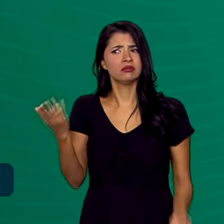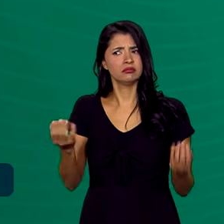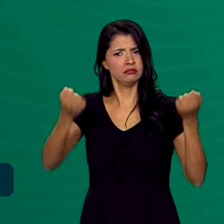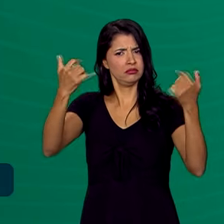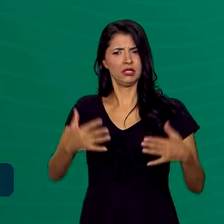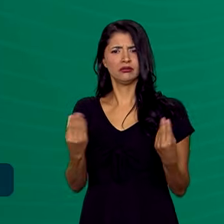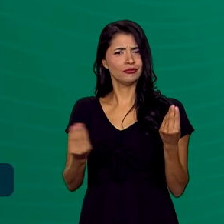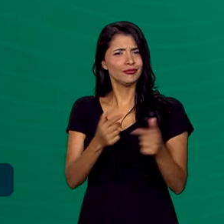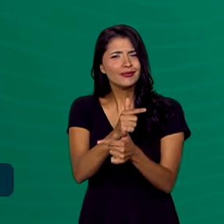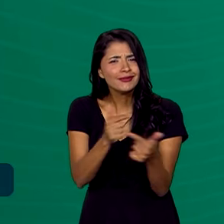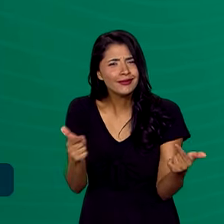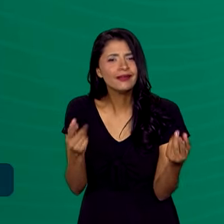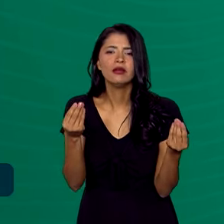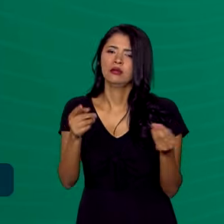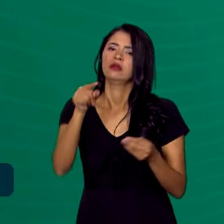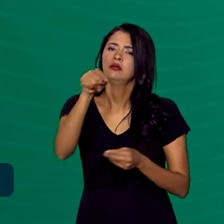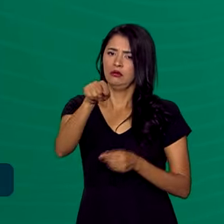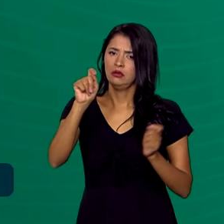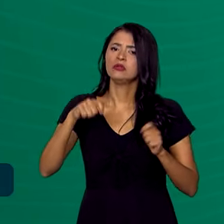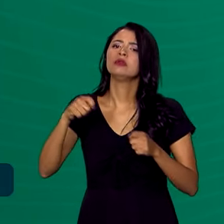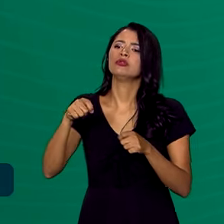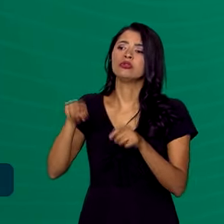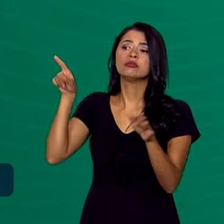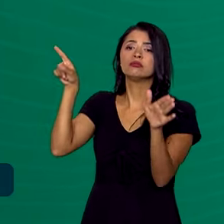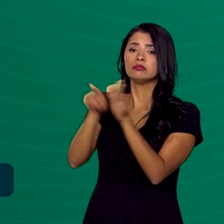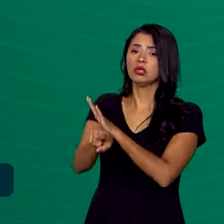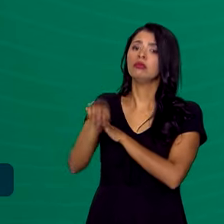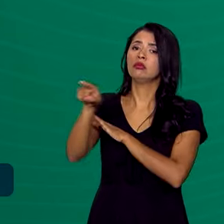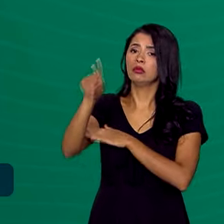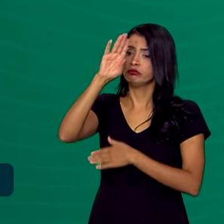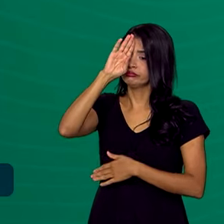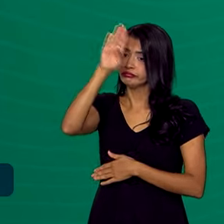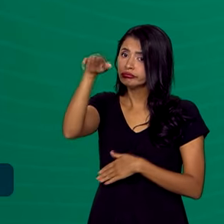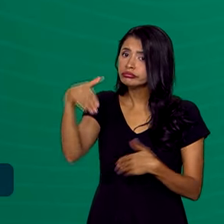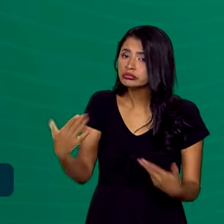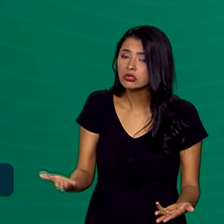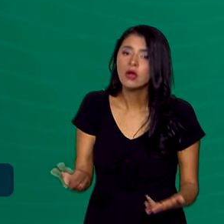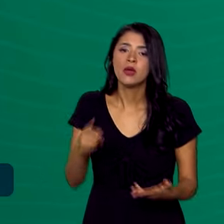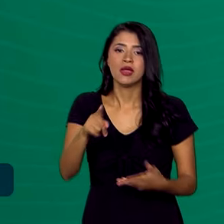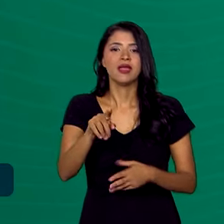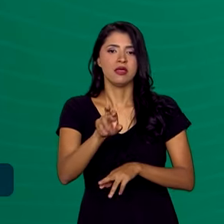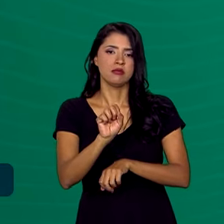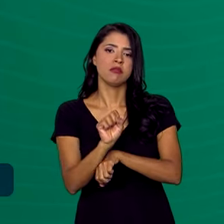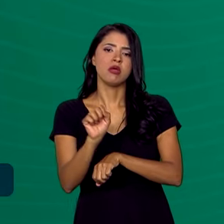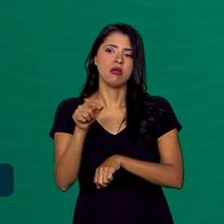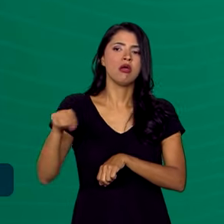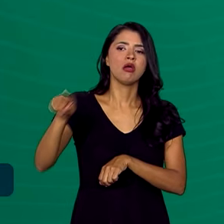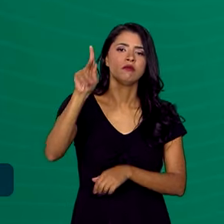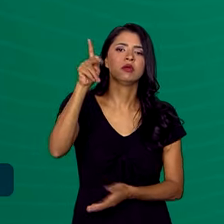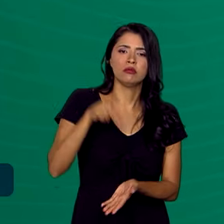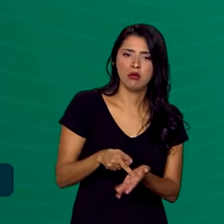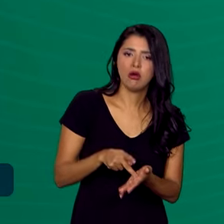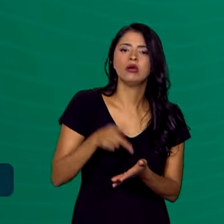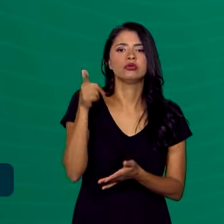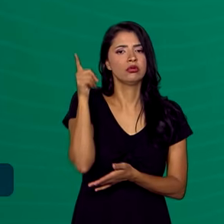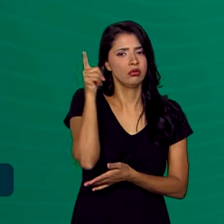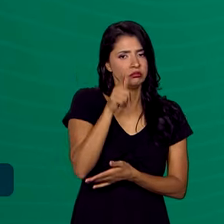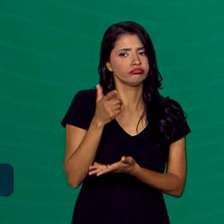injustificados. Então é essa pauta que a gente está priorizando e a gente espera que verdadeiramente a